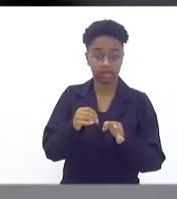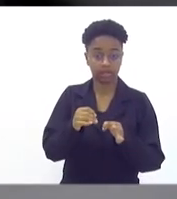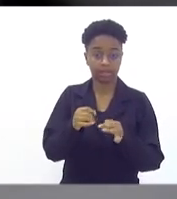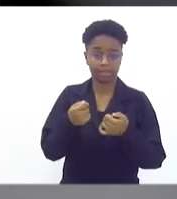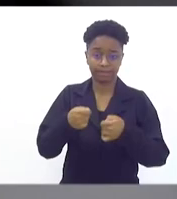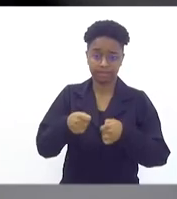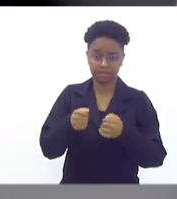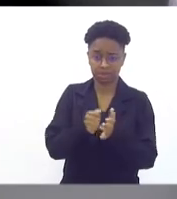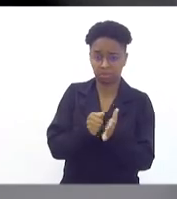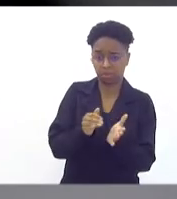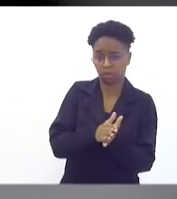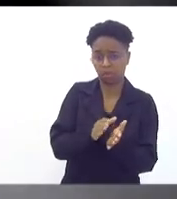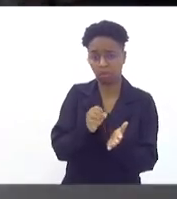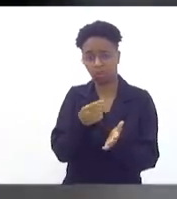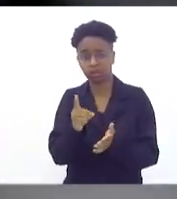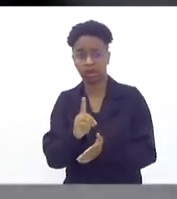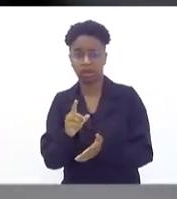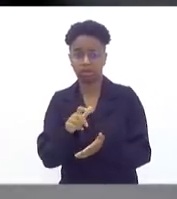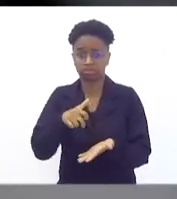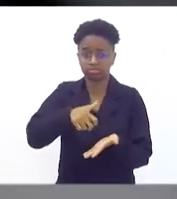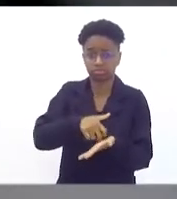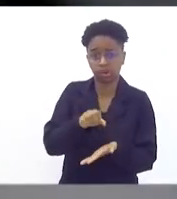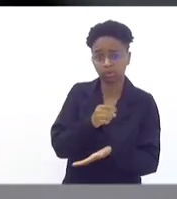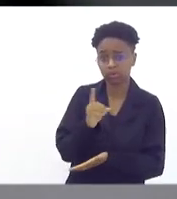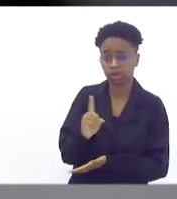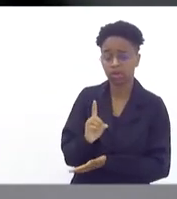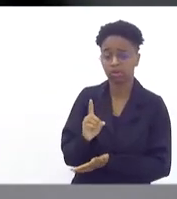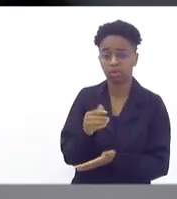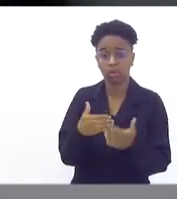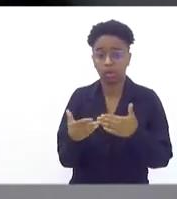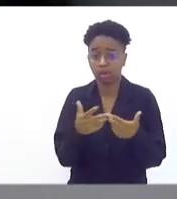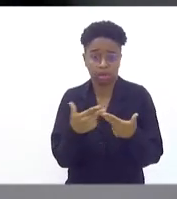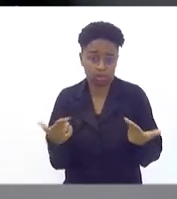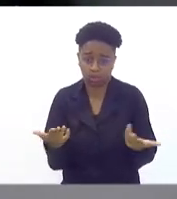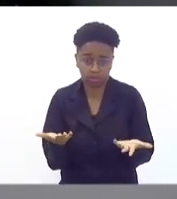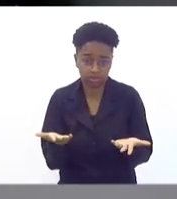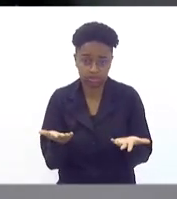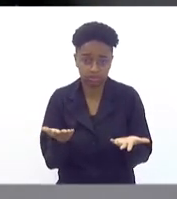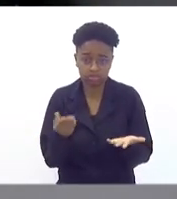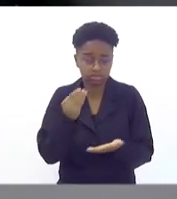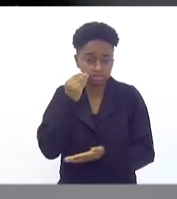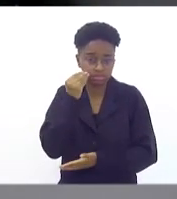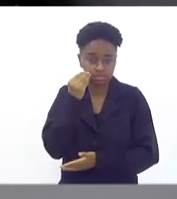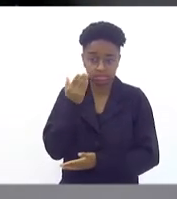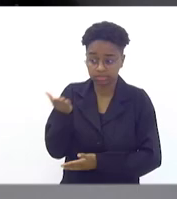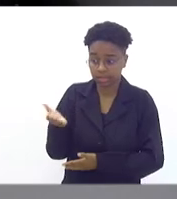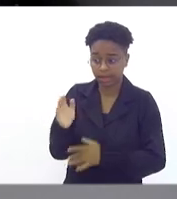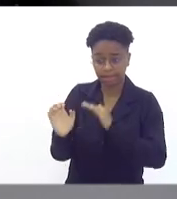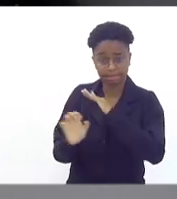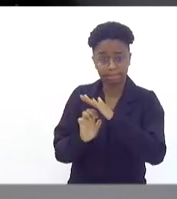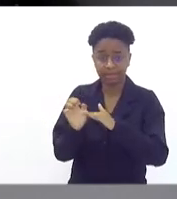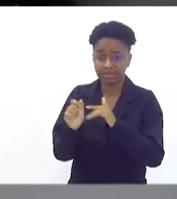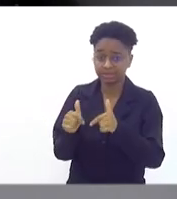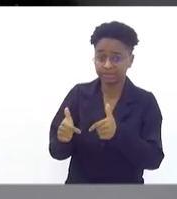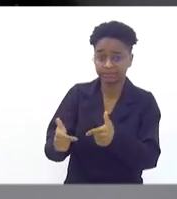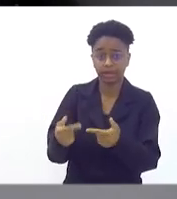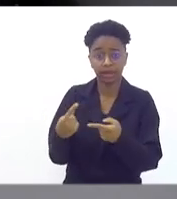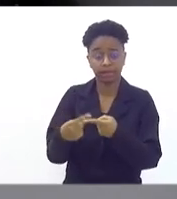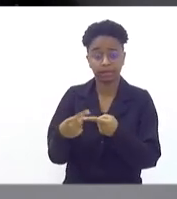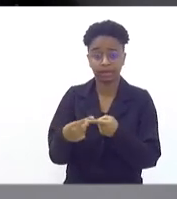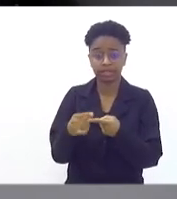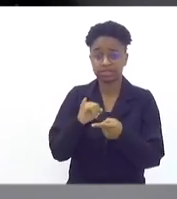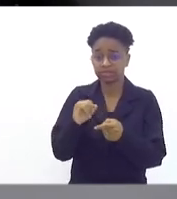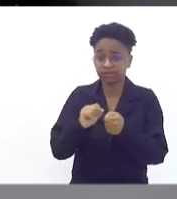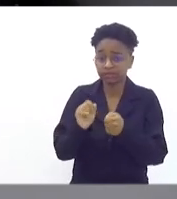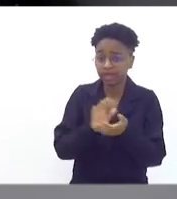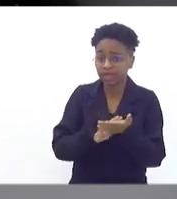se bater uma punição ou se não vai uma coisa Qualquer para essa para Que ela possa entendeu que senão daqui a pouco ela